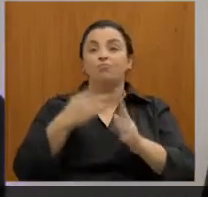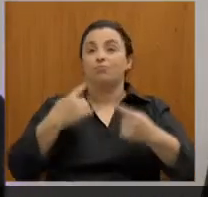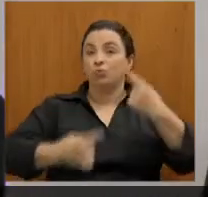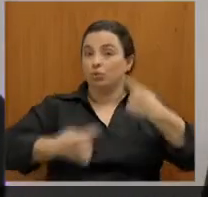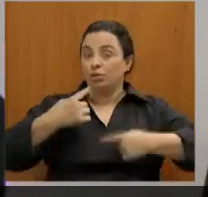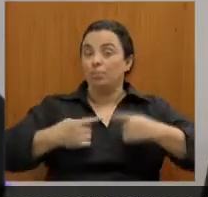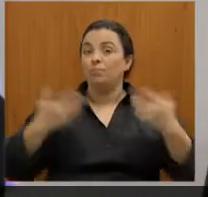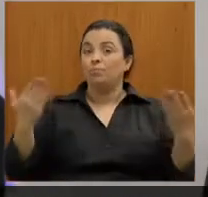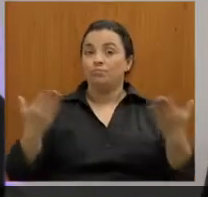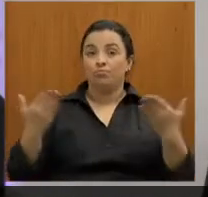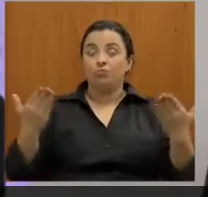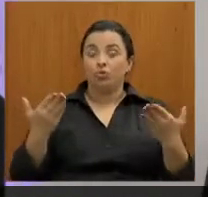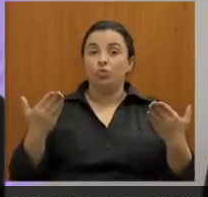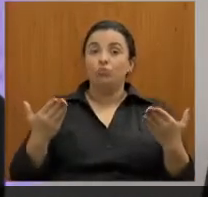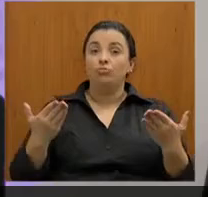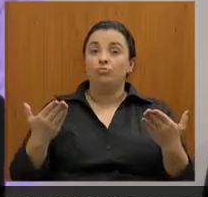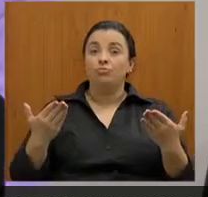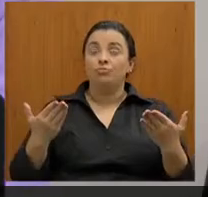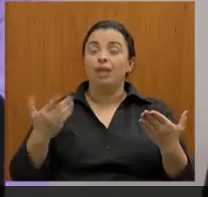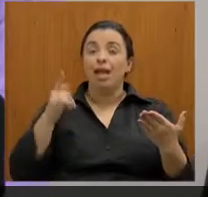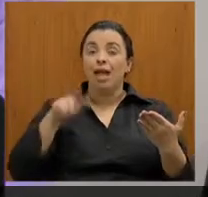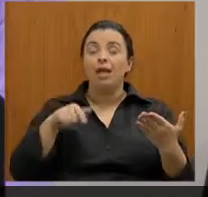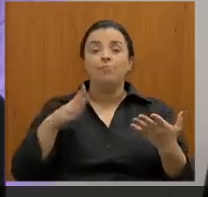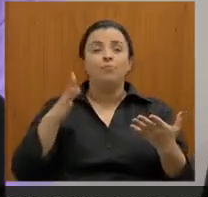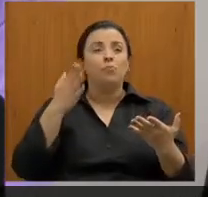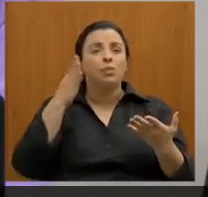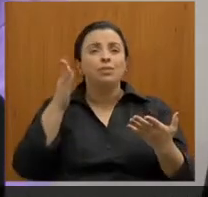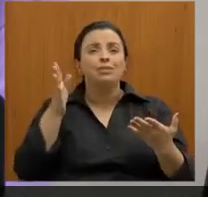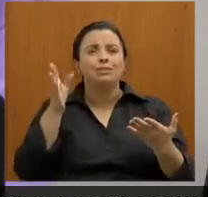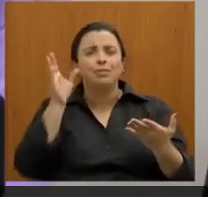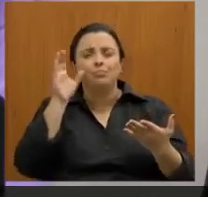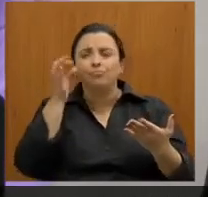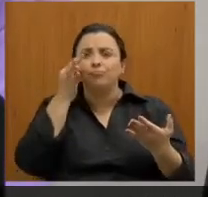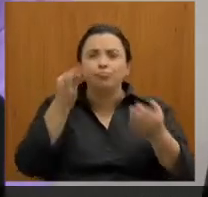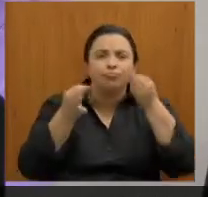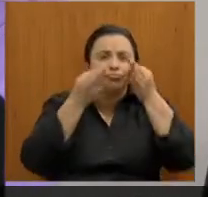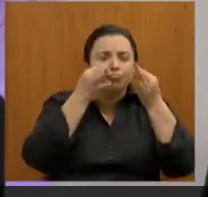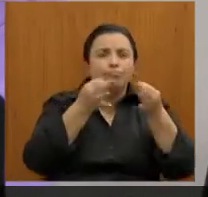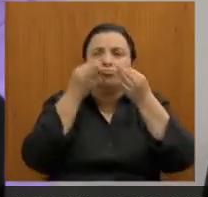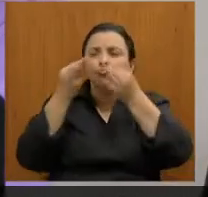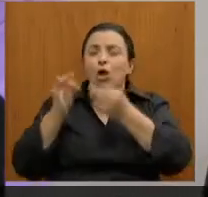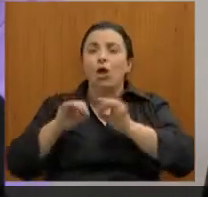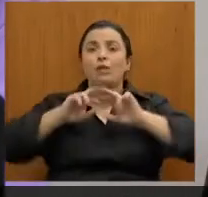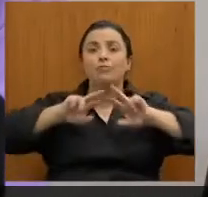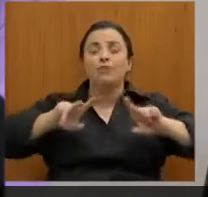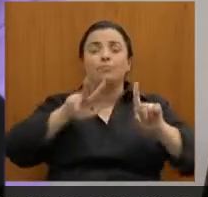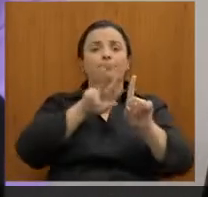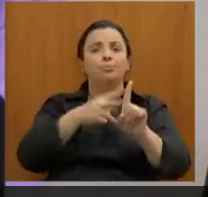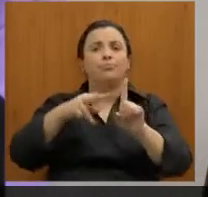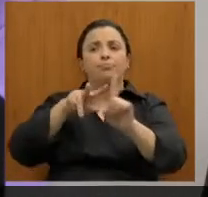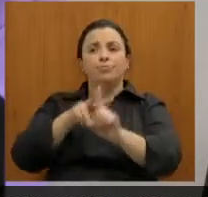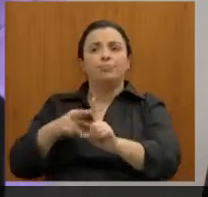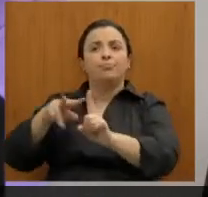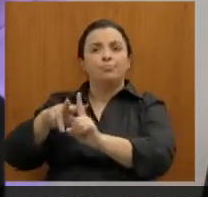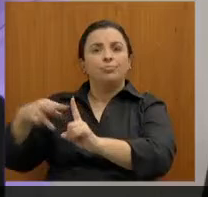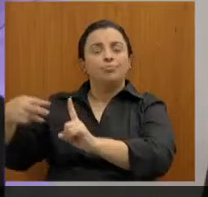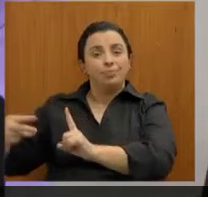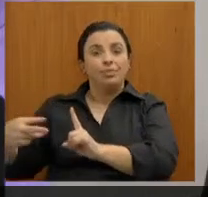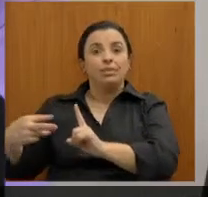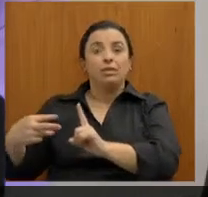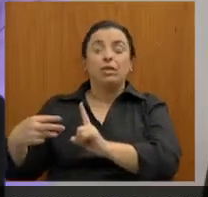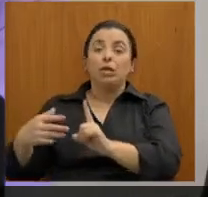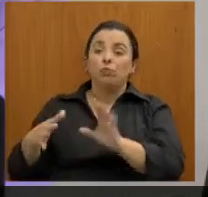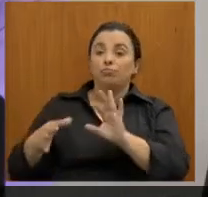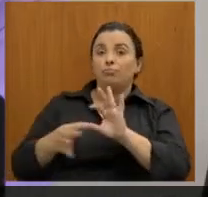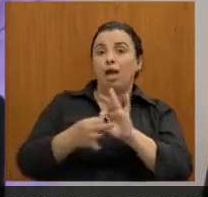aqui hoje é justamente ouvir os vários olhares sobre a questão da Lei Maria